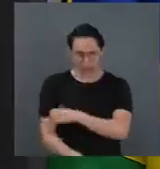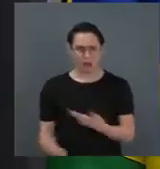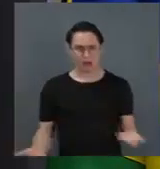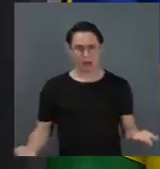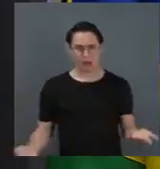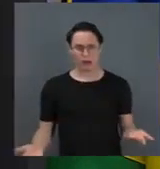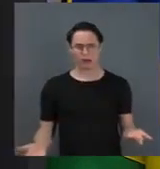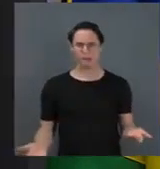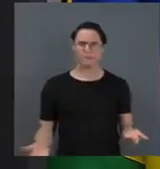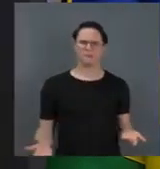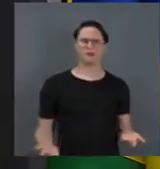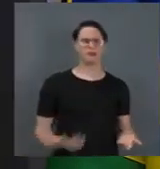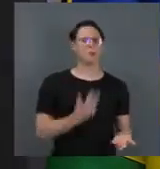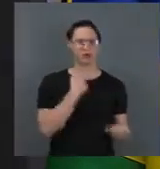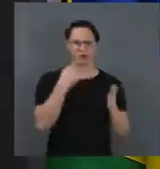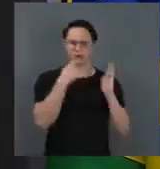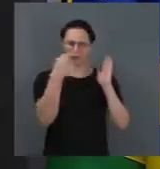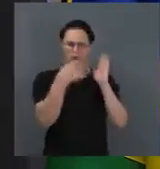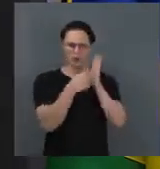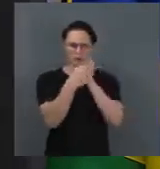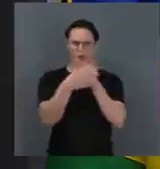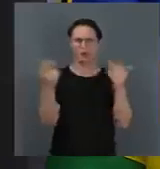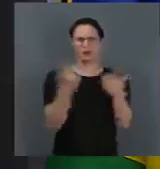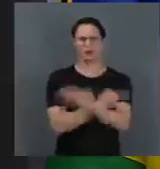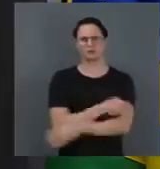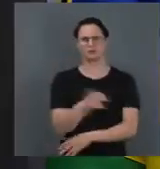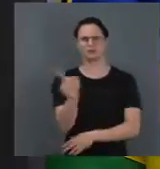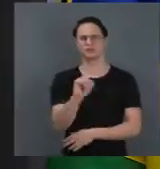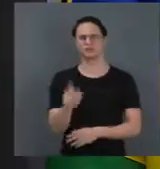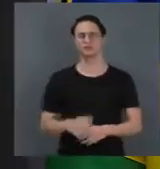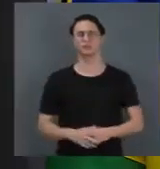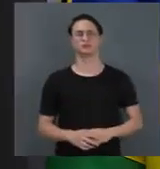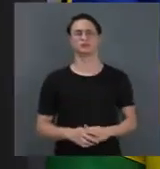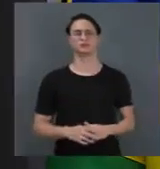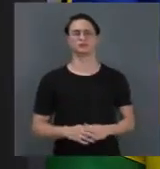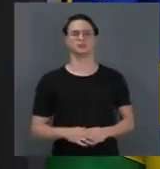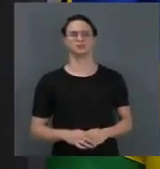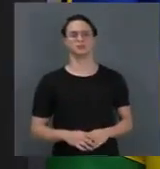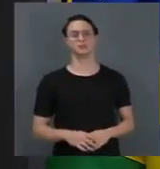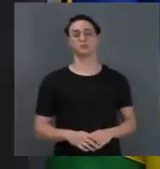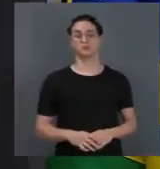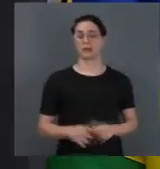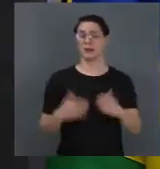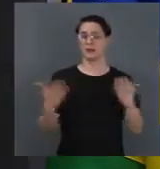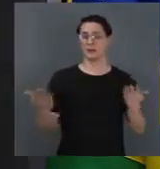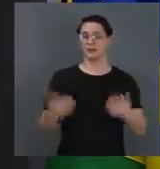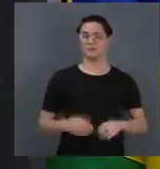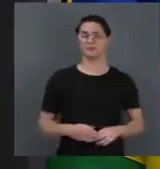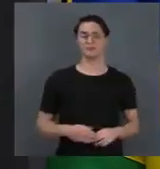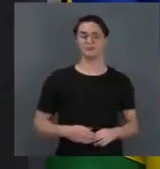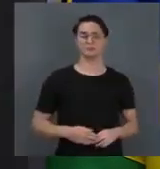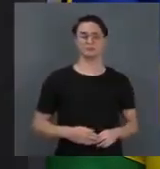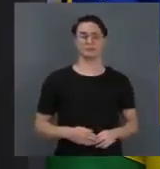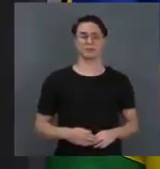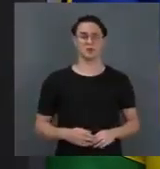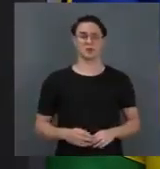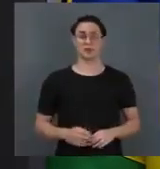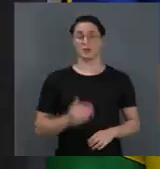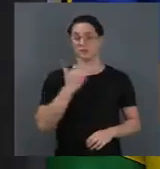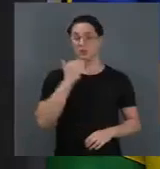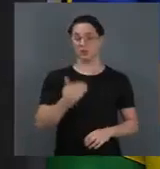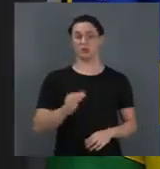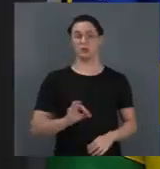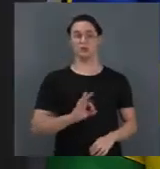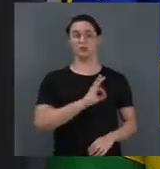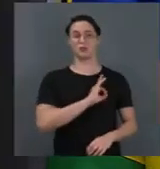pode denunciar o que está errado. Agora, olha só. Pediram simplesmente para que a Polícia